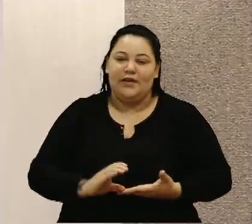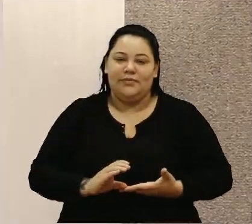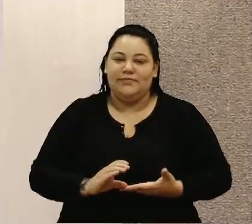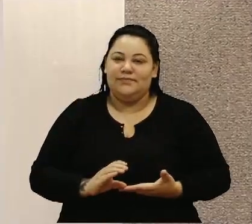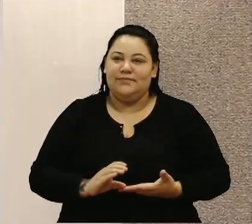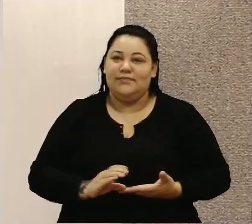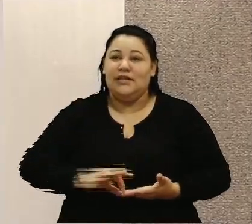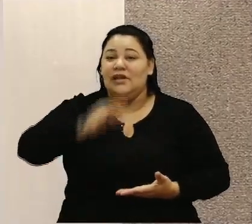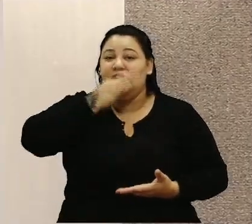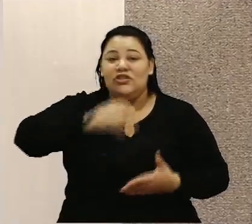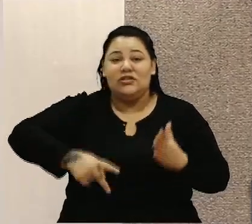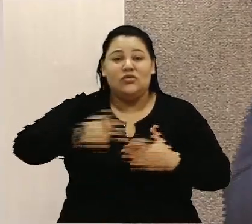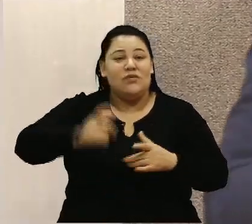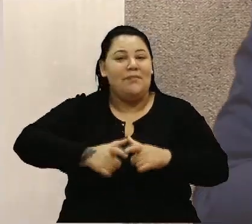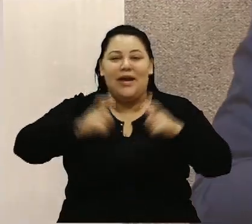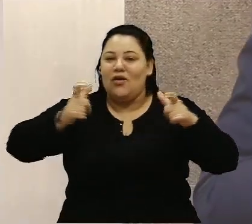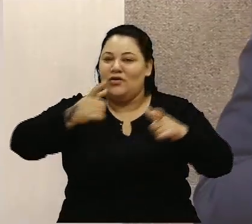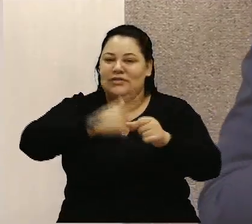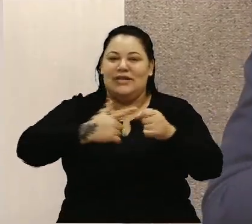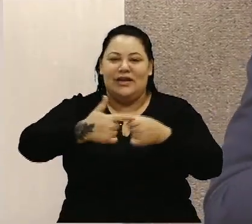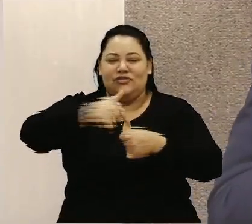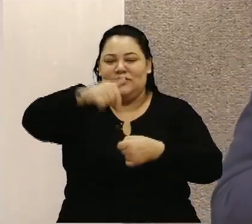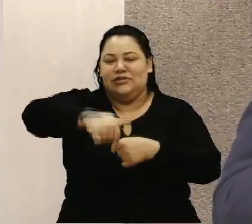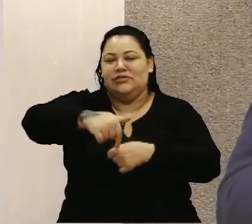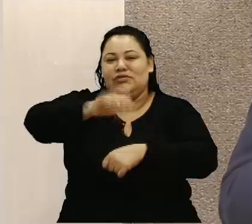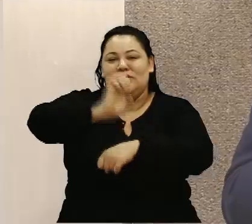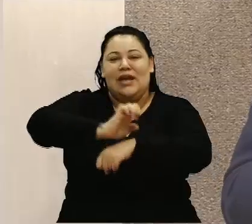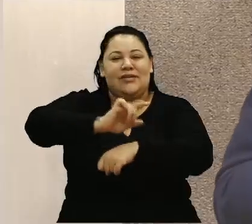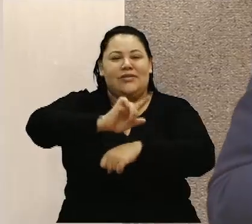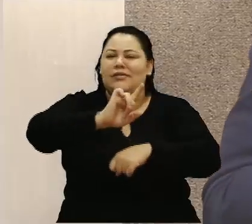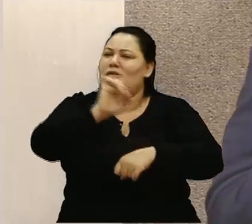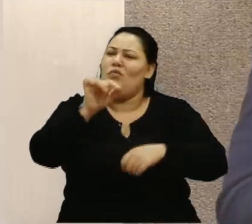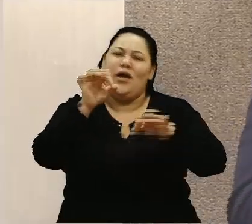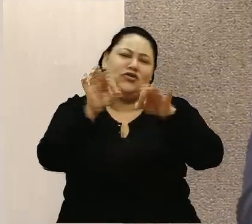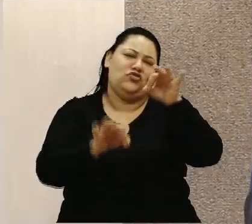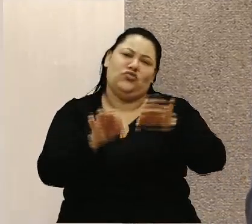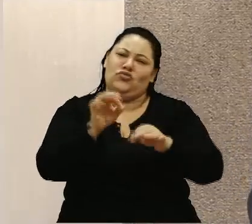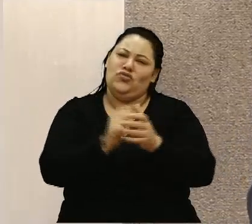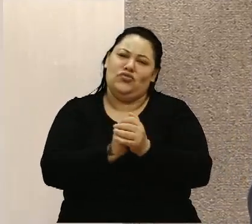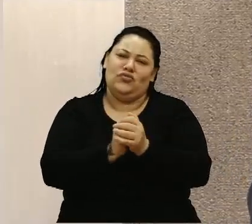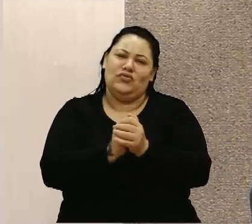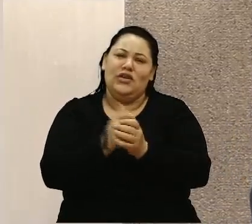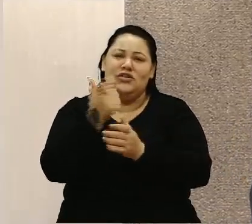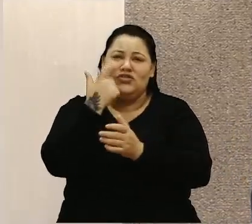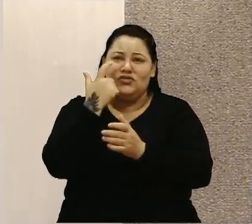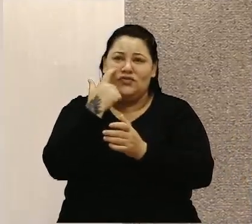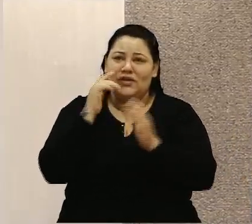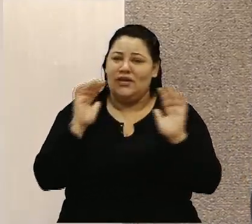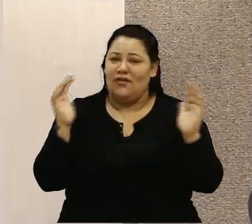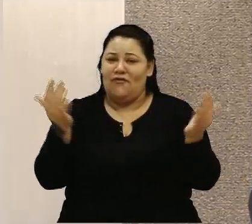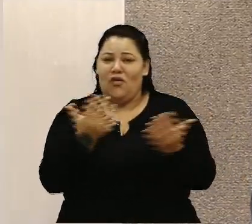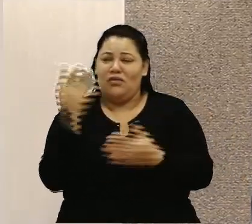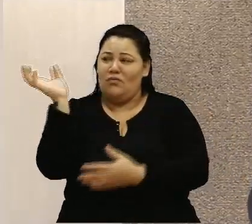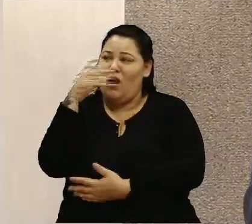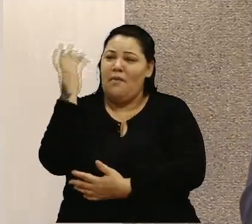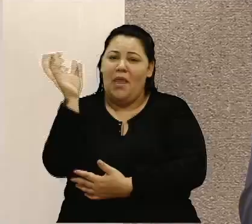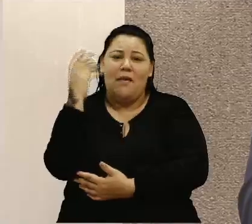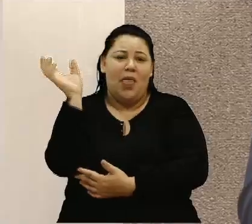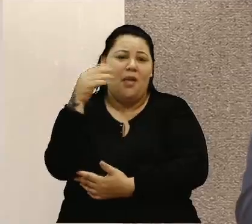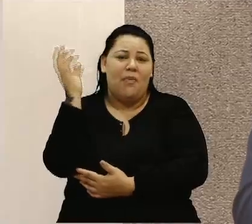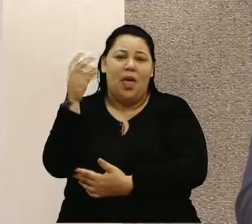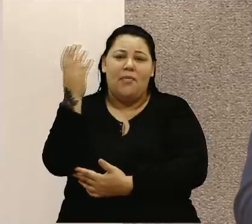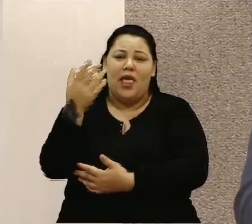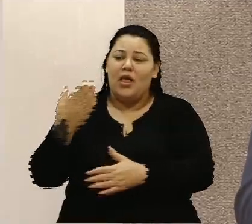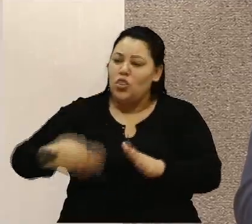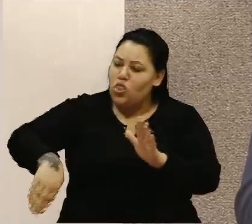é a segunda maior cidade do estado, é injusto nós vermos os municípios da volta fazendo ambulancioterapia, trazendo os pacientes para Caxias